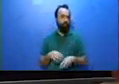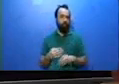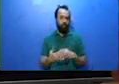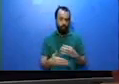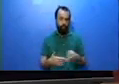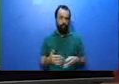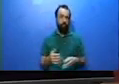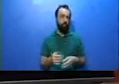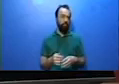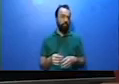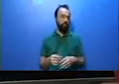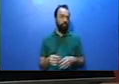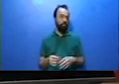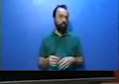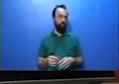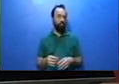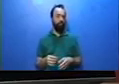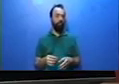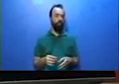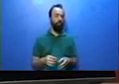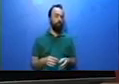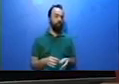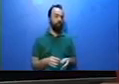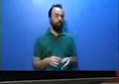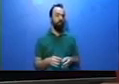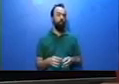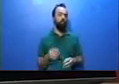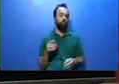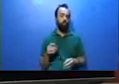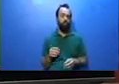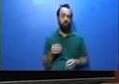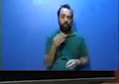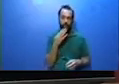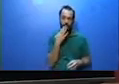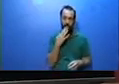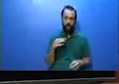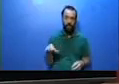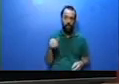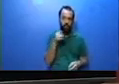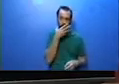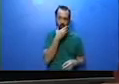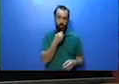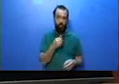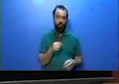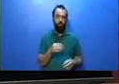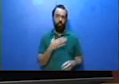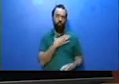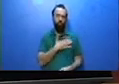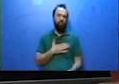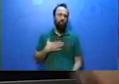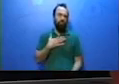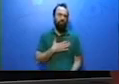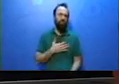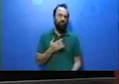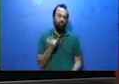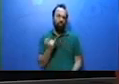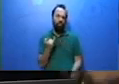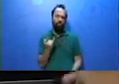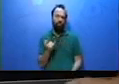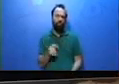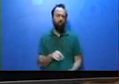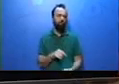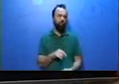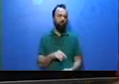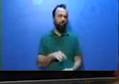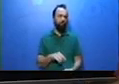na tirinha do Pedro, Eric é fascinado por rock. Lembra lá a tirinha dele? Você vai escrever o que fascina